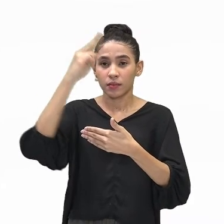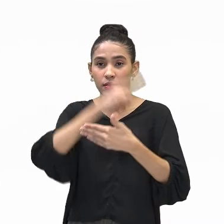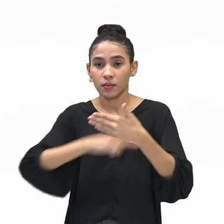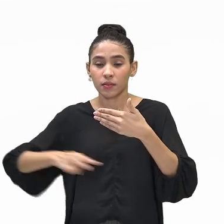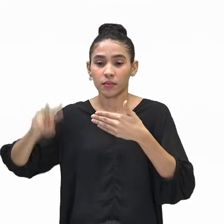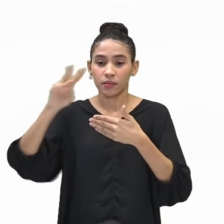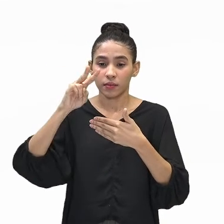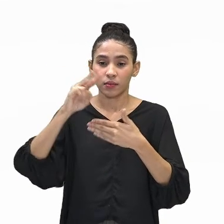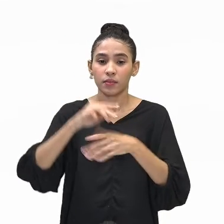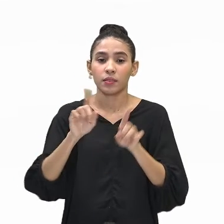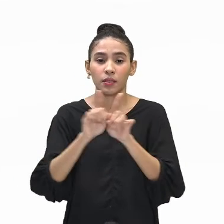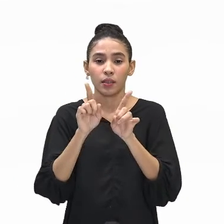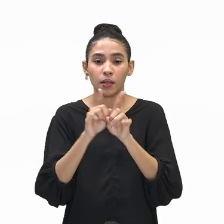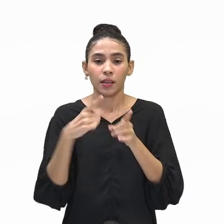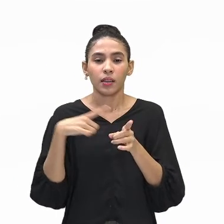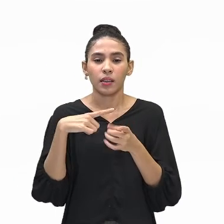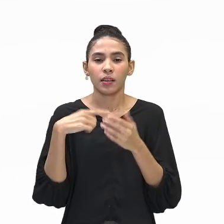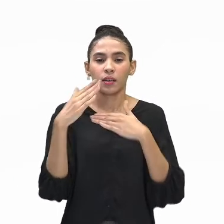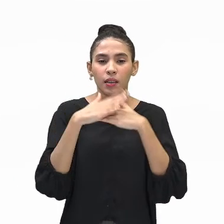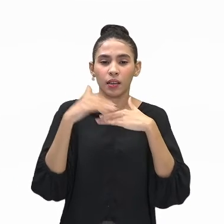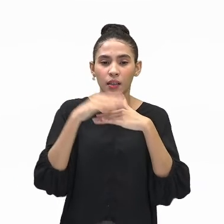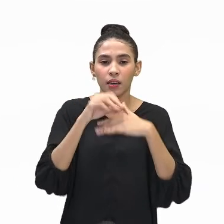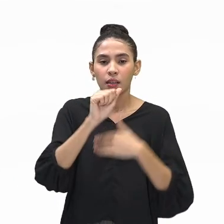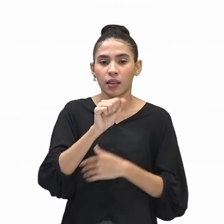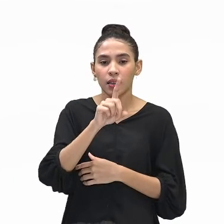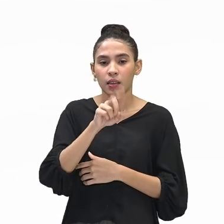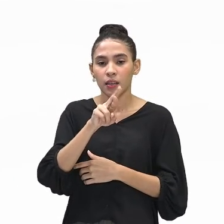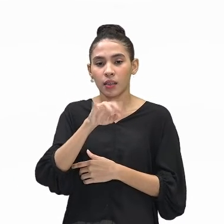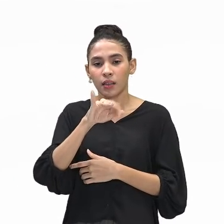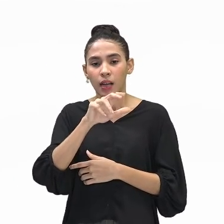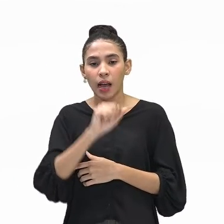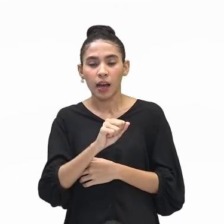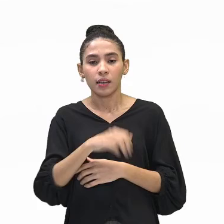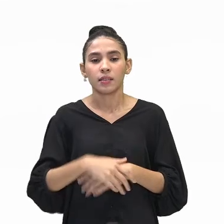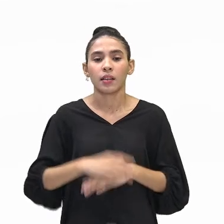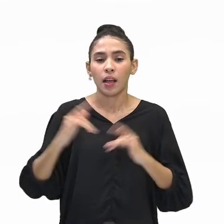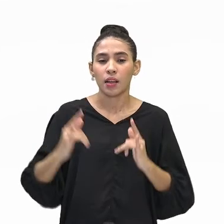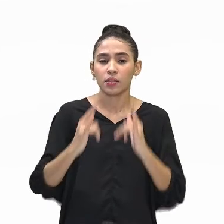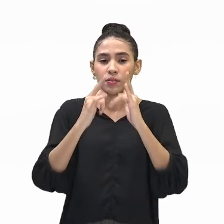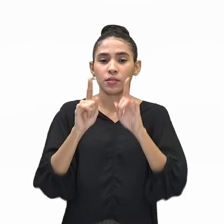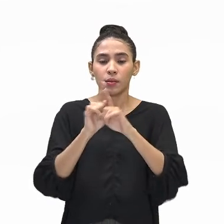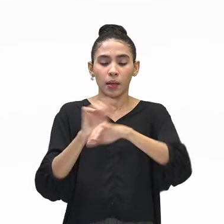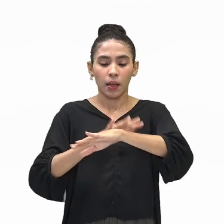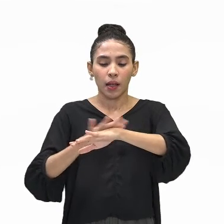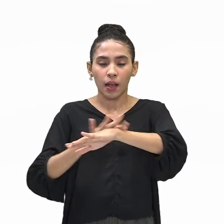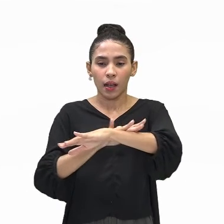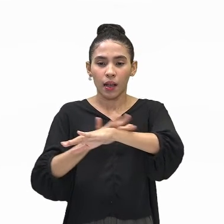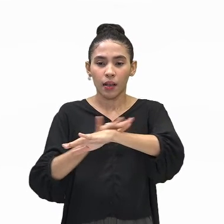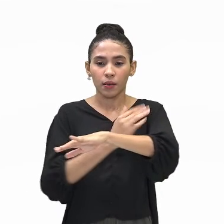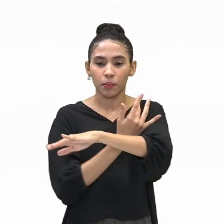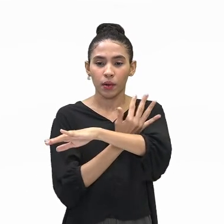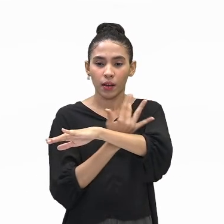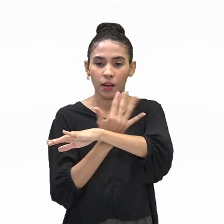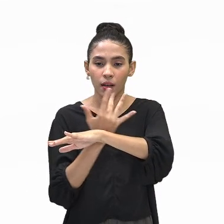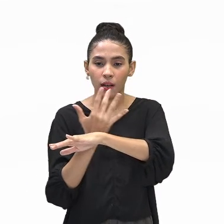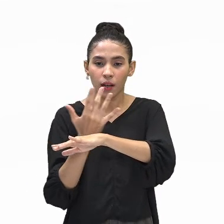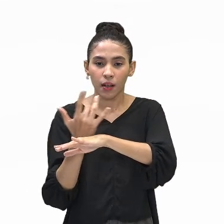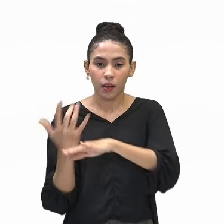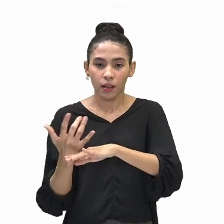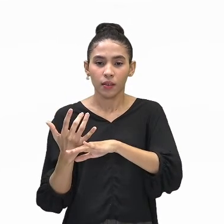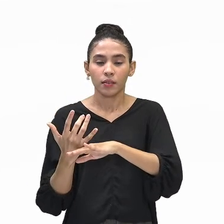transplantados ao seio de Ádria os nobres edifícios e os jardins que produz